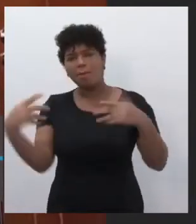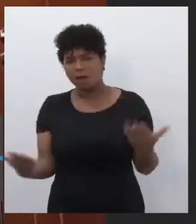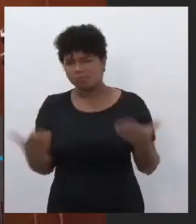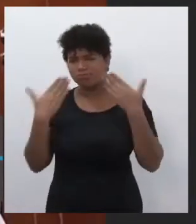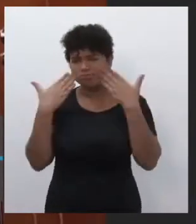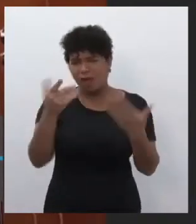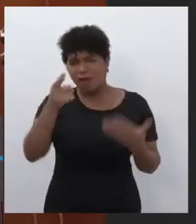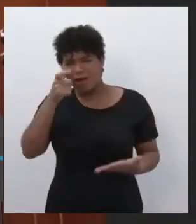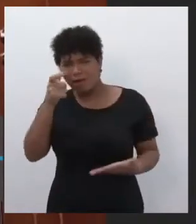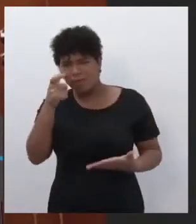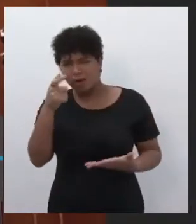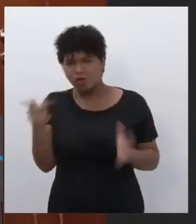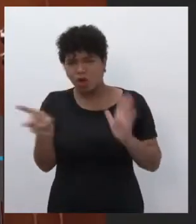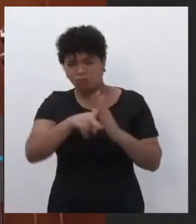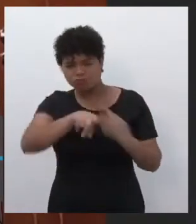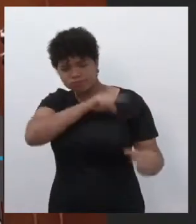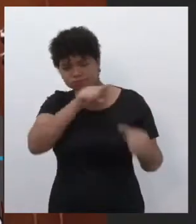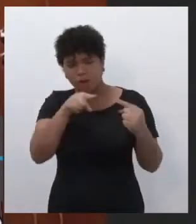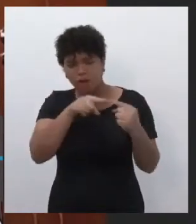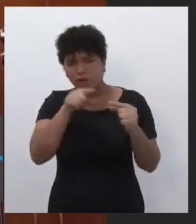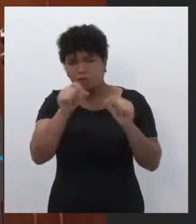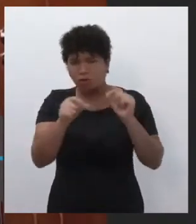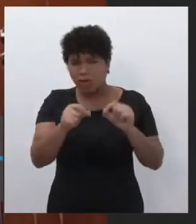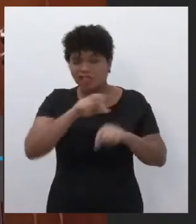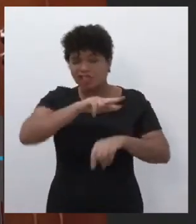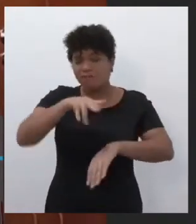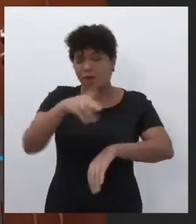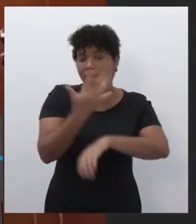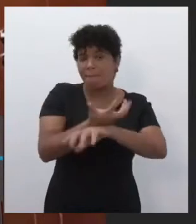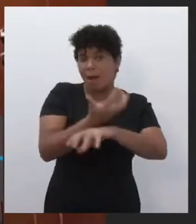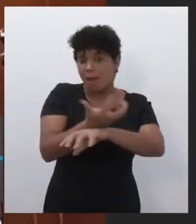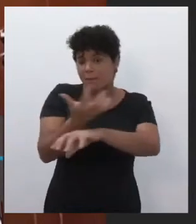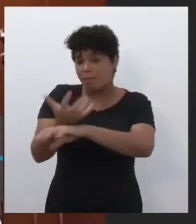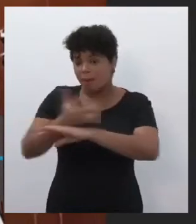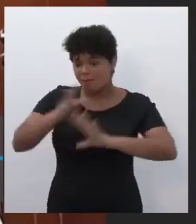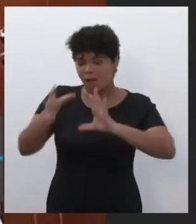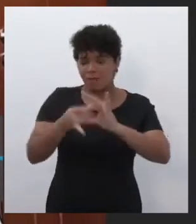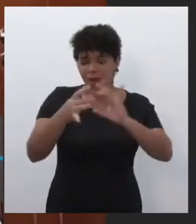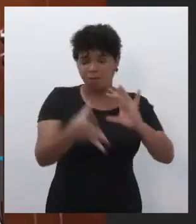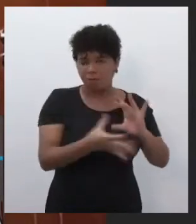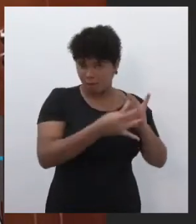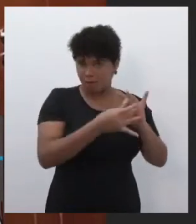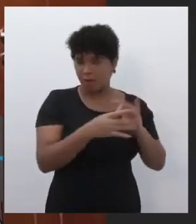de vista da interdisciplinaridade. Para isso, a gente